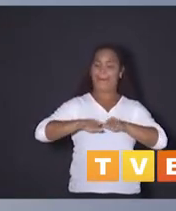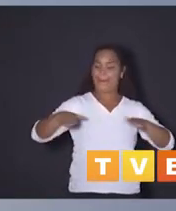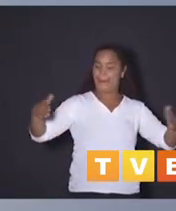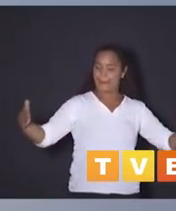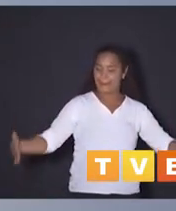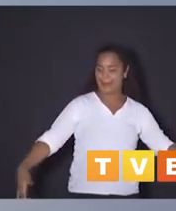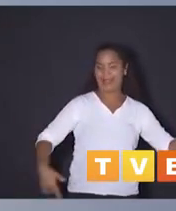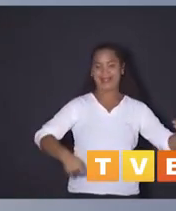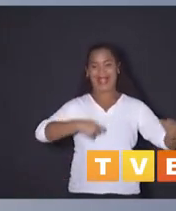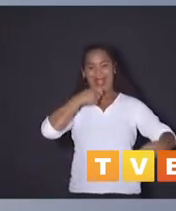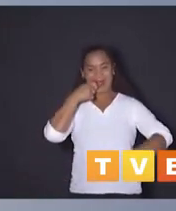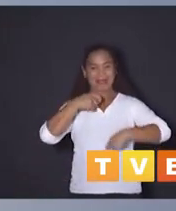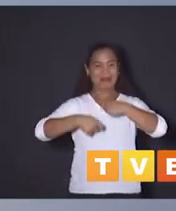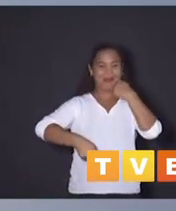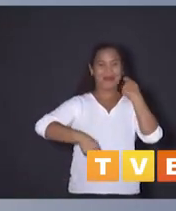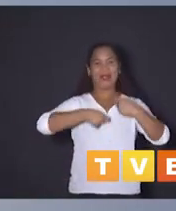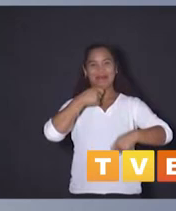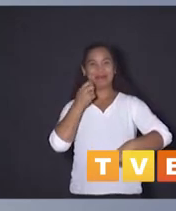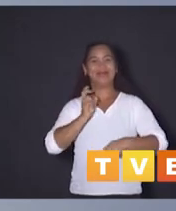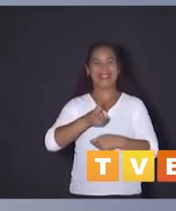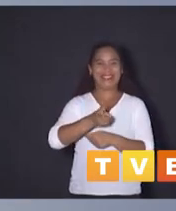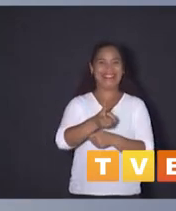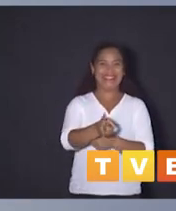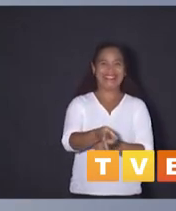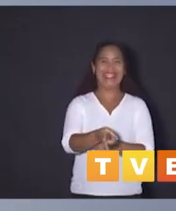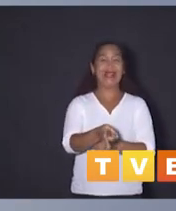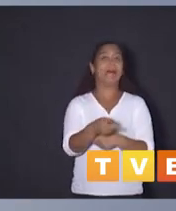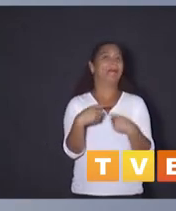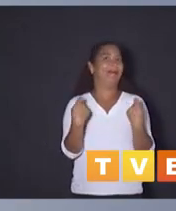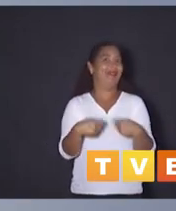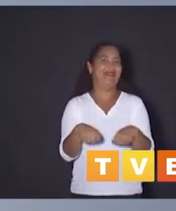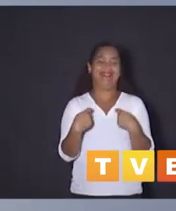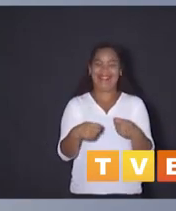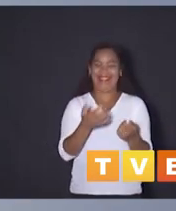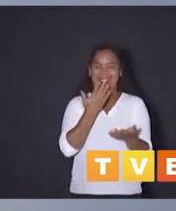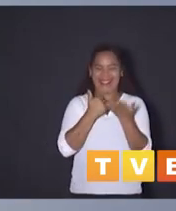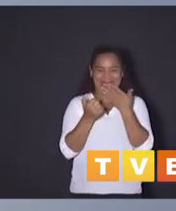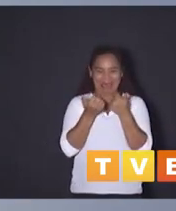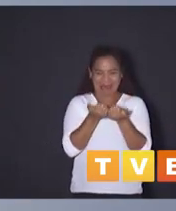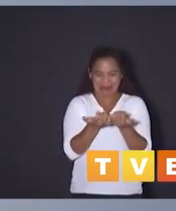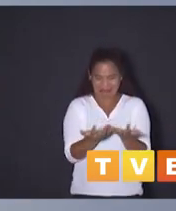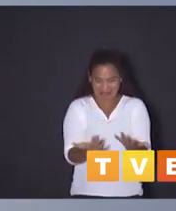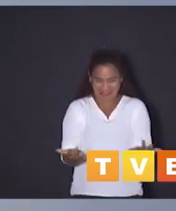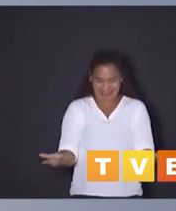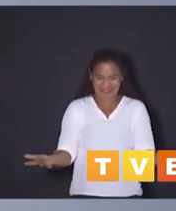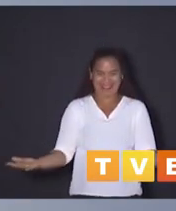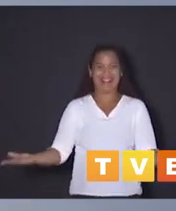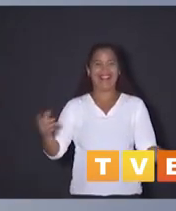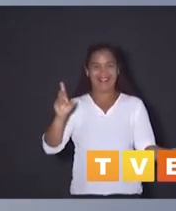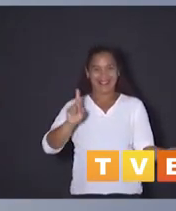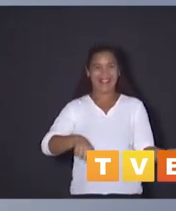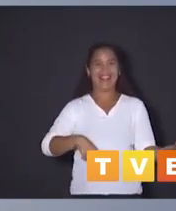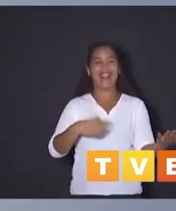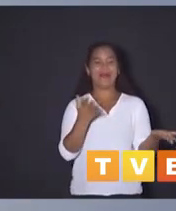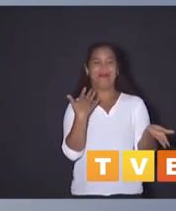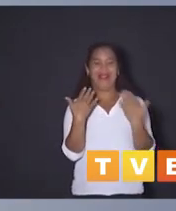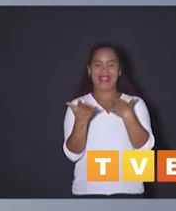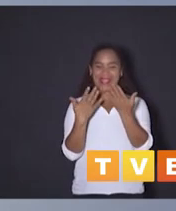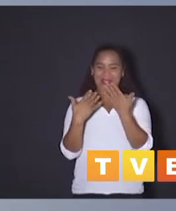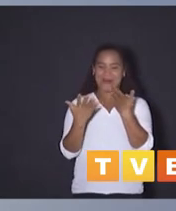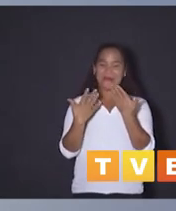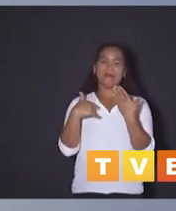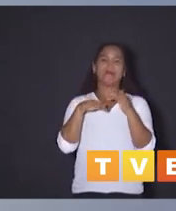um ato de comer a gente pode até ter outra finalidade mas tem que ter comida nesse ato social do encontro da dacon vive com a família